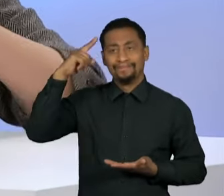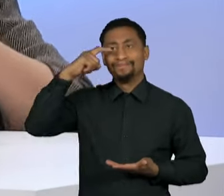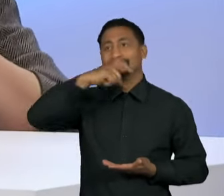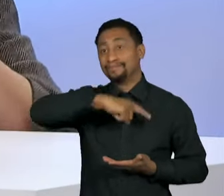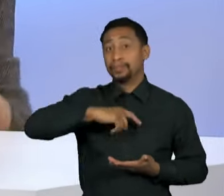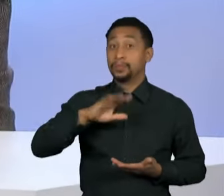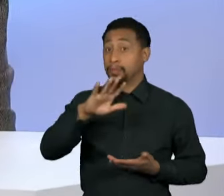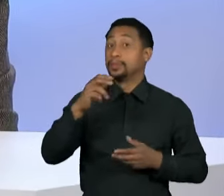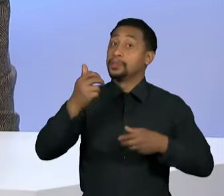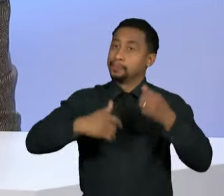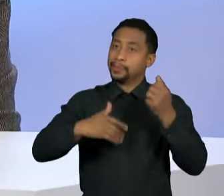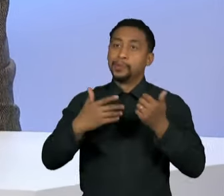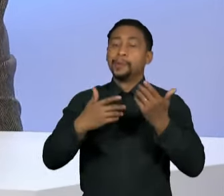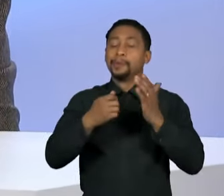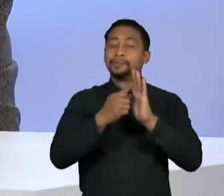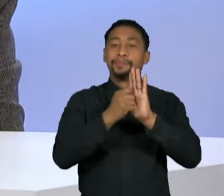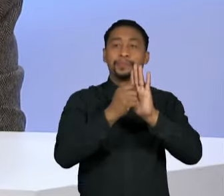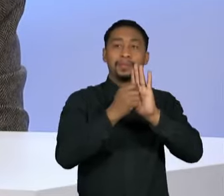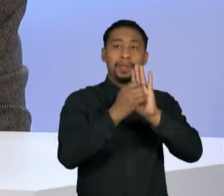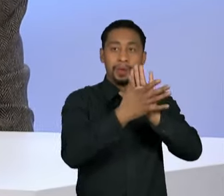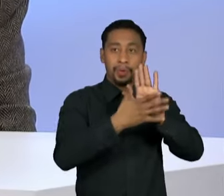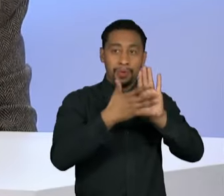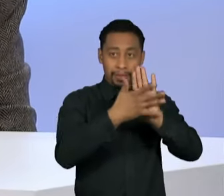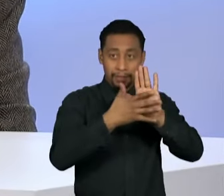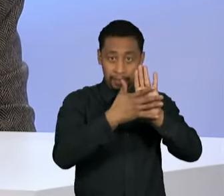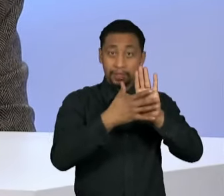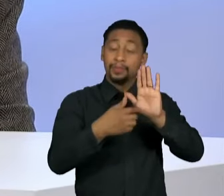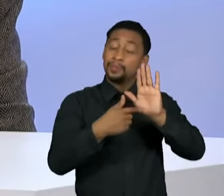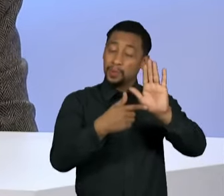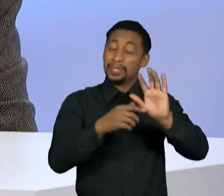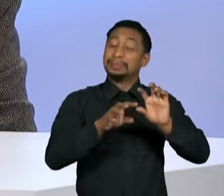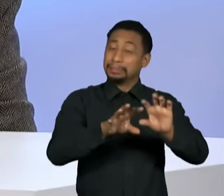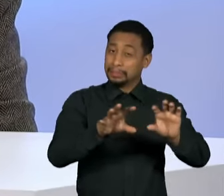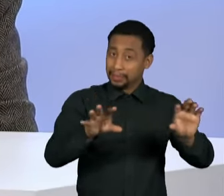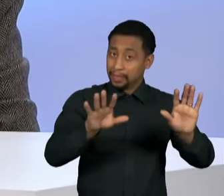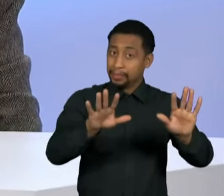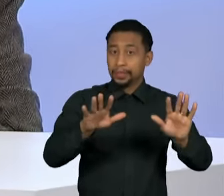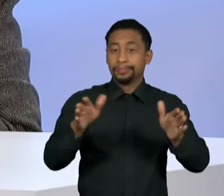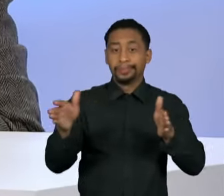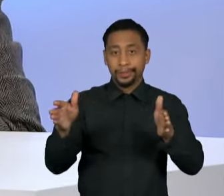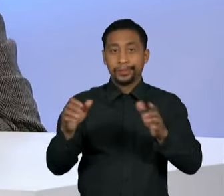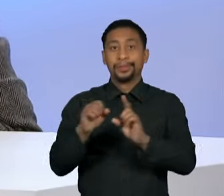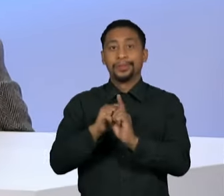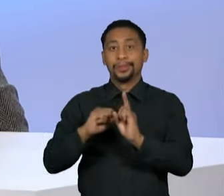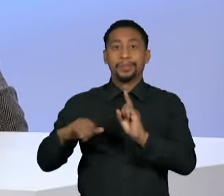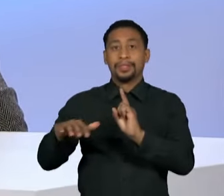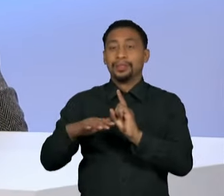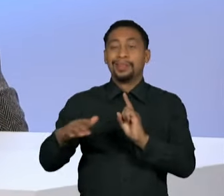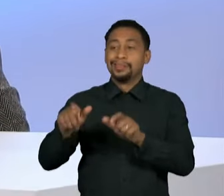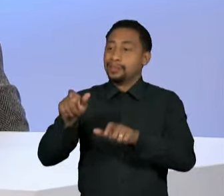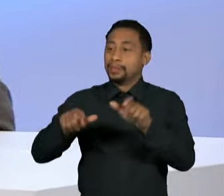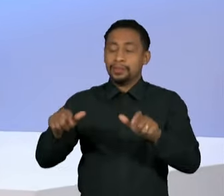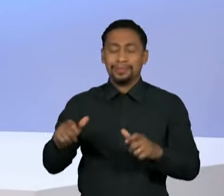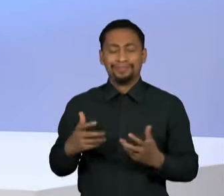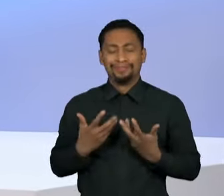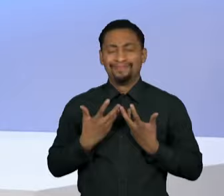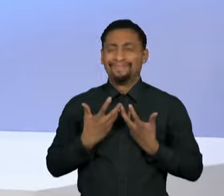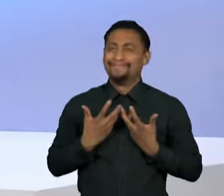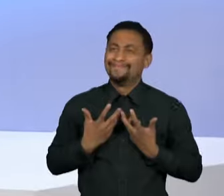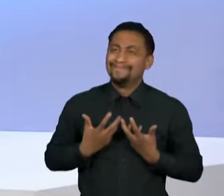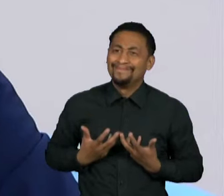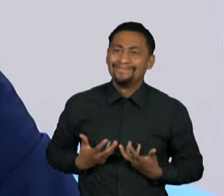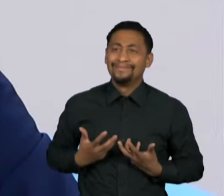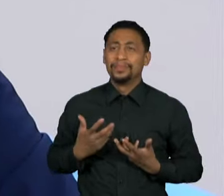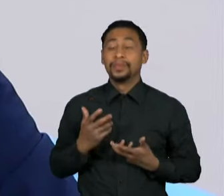do papel dos algoritmos nisso, mas vamos pensar que a gente está vivendo uma sociedade do cansaço, em que as pessoas estão exaustas, que as pessoas